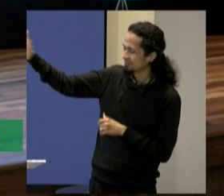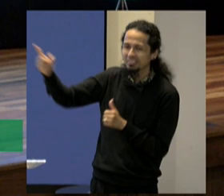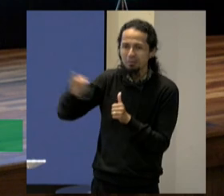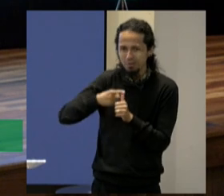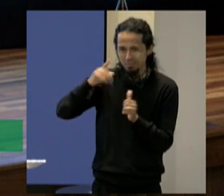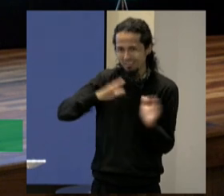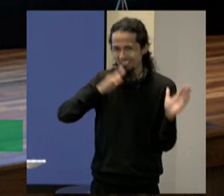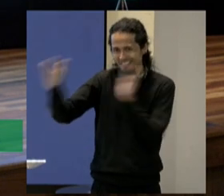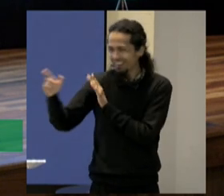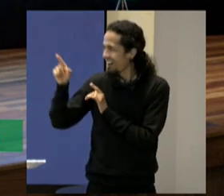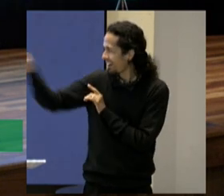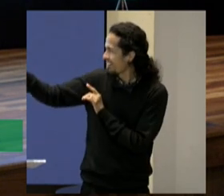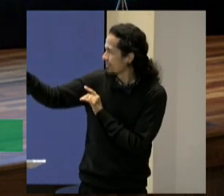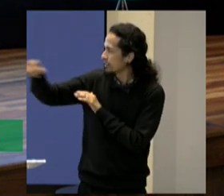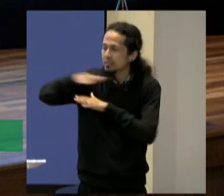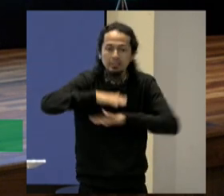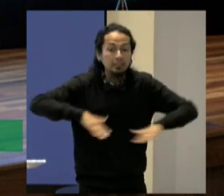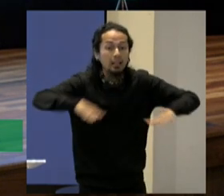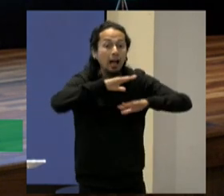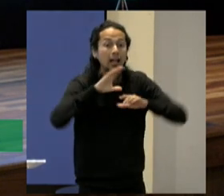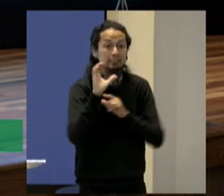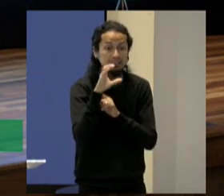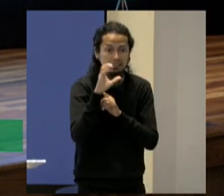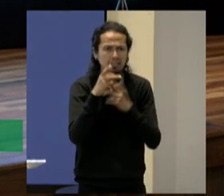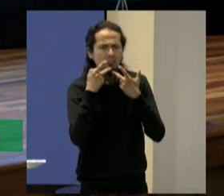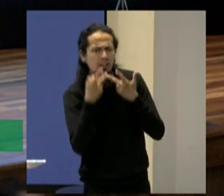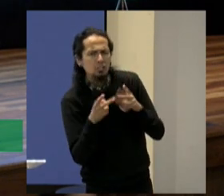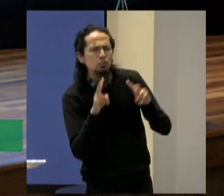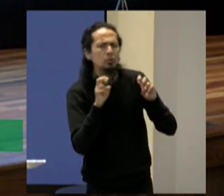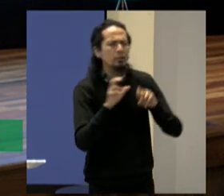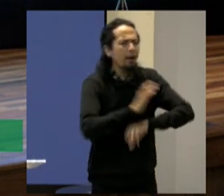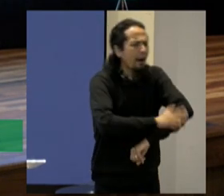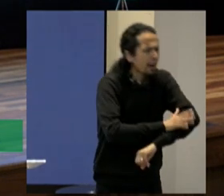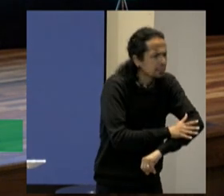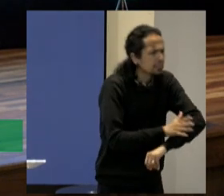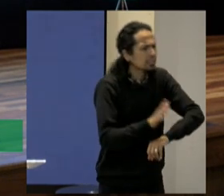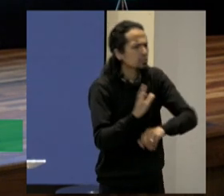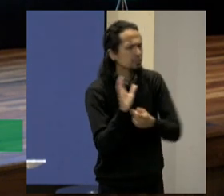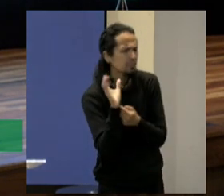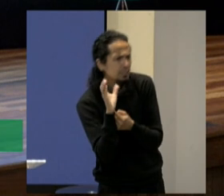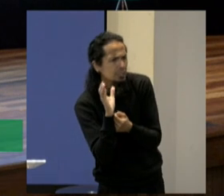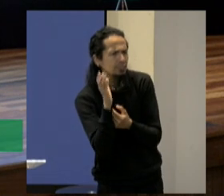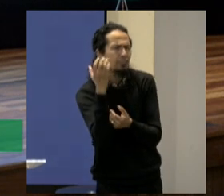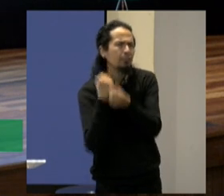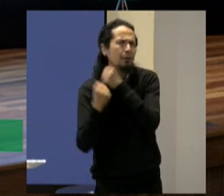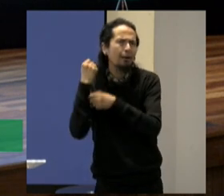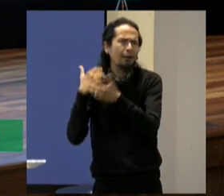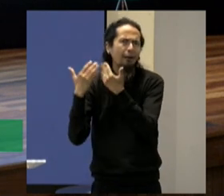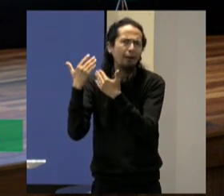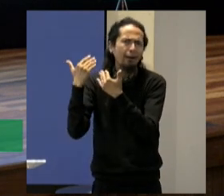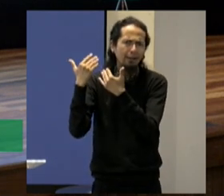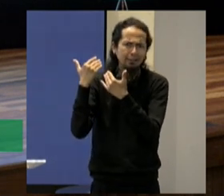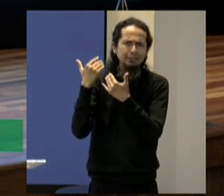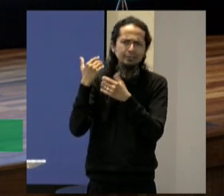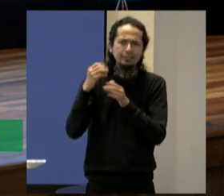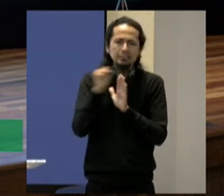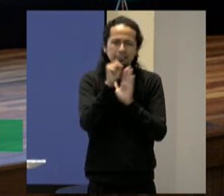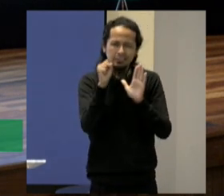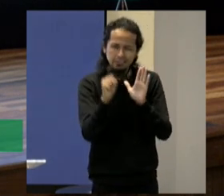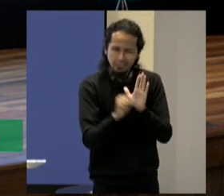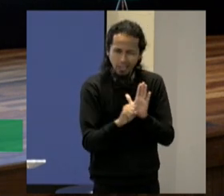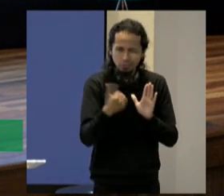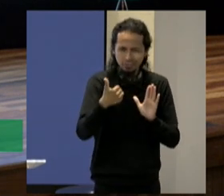ciências, trazendo toda a questão do racismo científico no passado, na virada do século XIX para o XX,